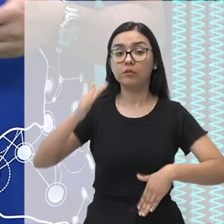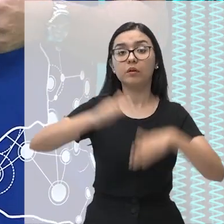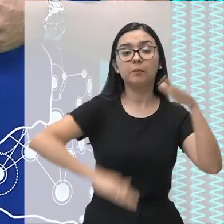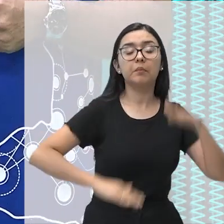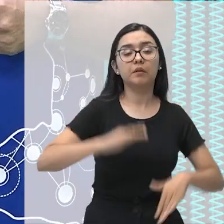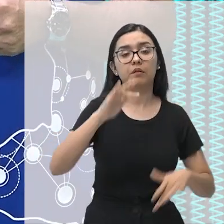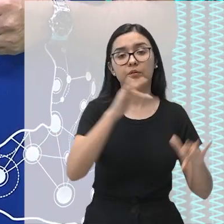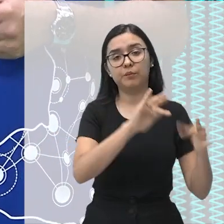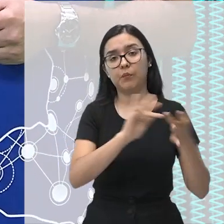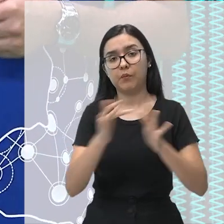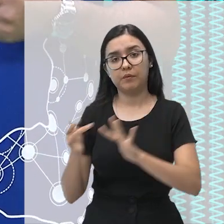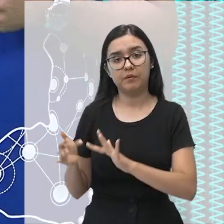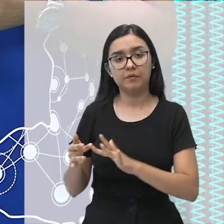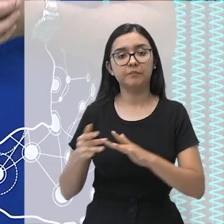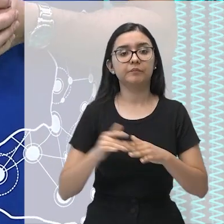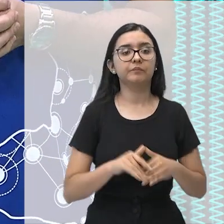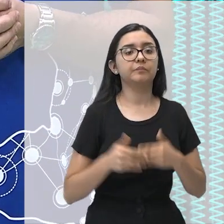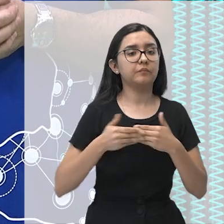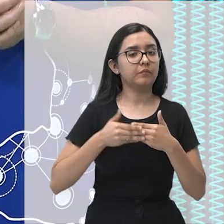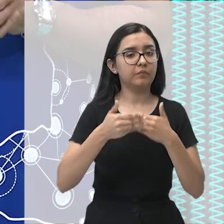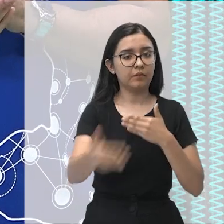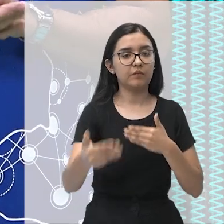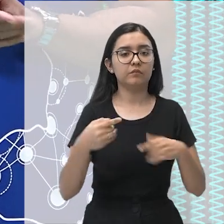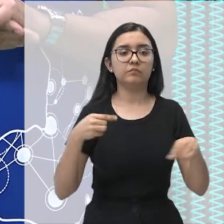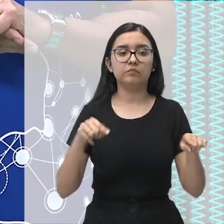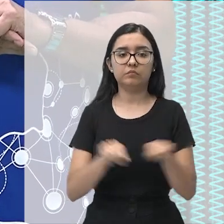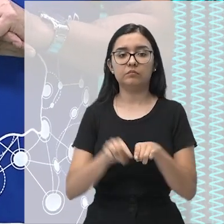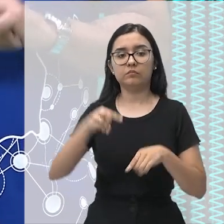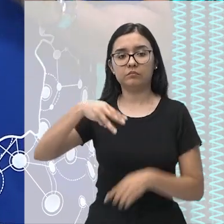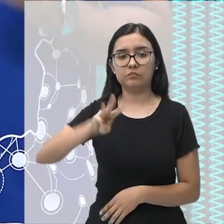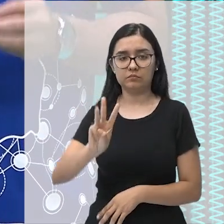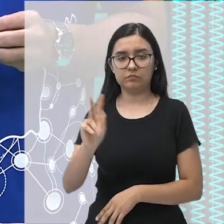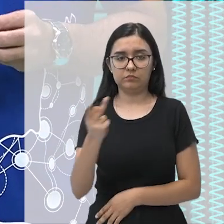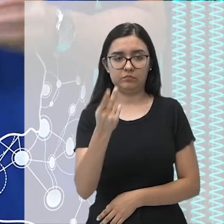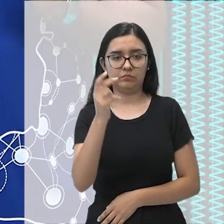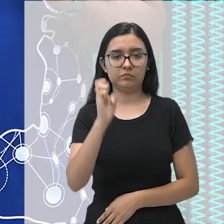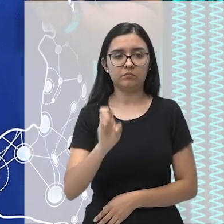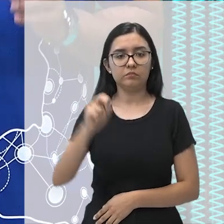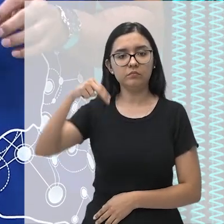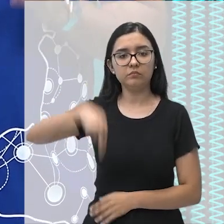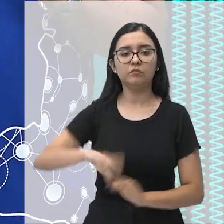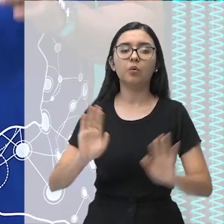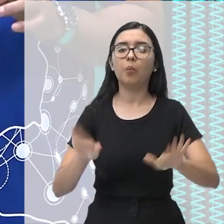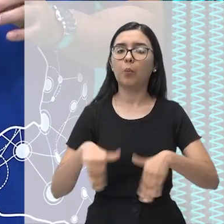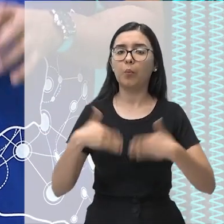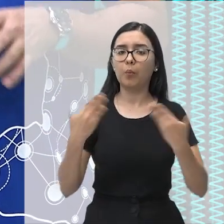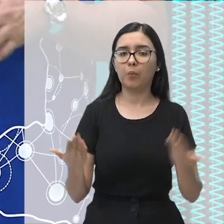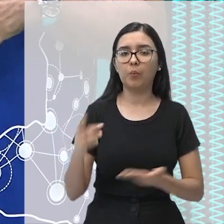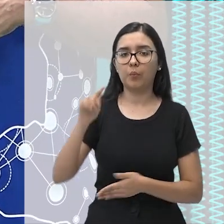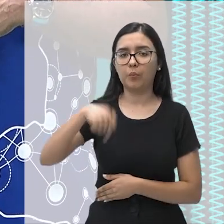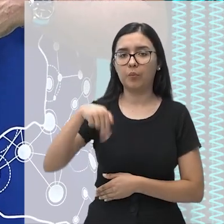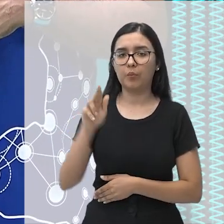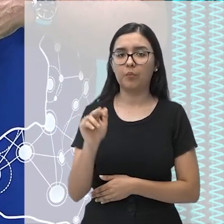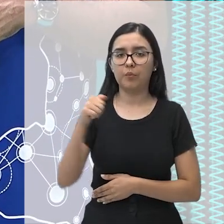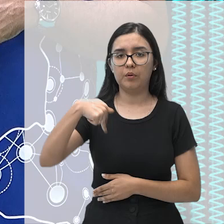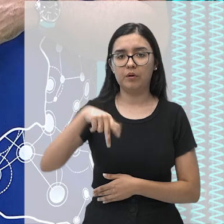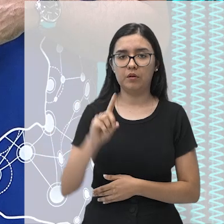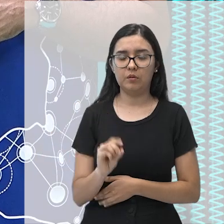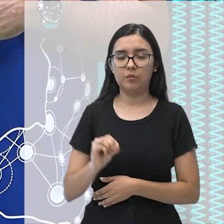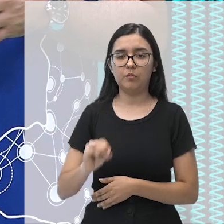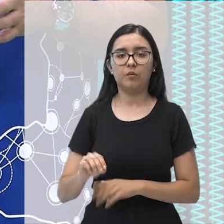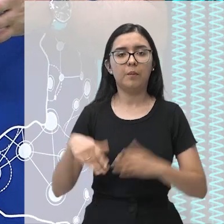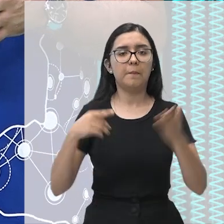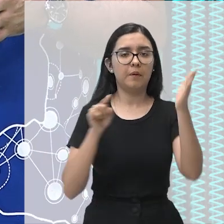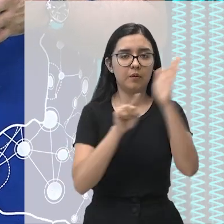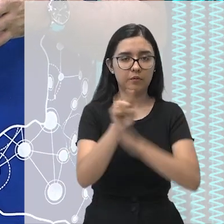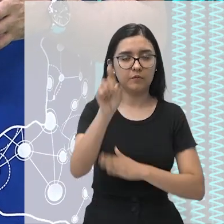significar o que ou qual. Próxima que nós vimos ali também, when, quando, when, quando. Então, a perguntinha que eu vou